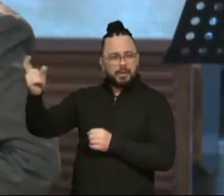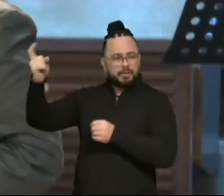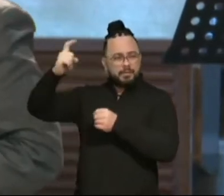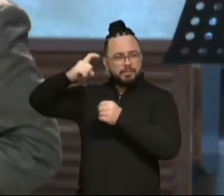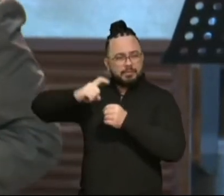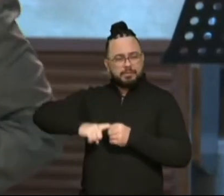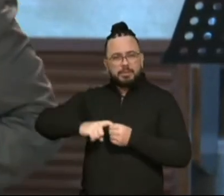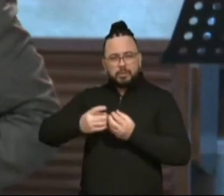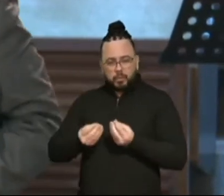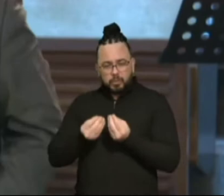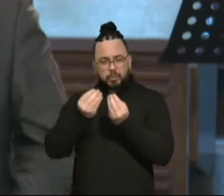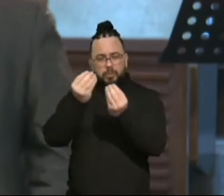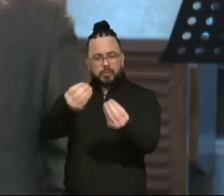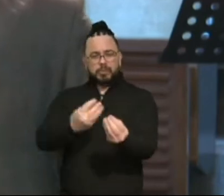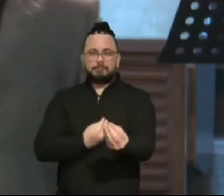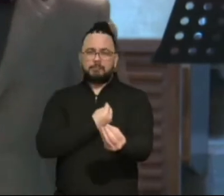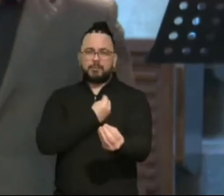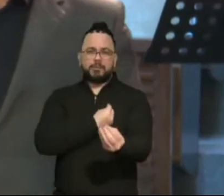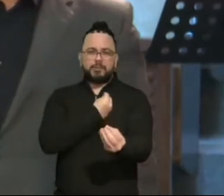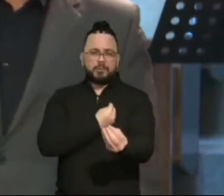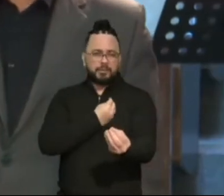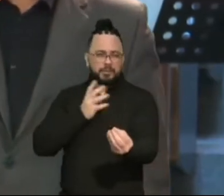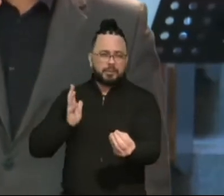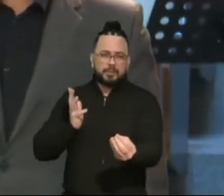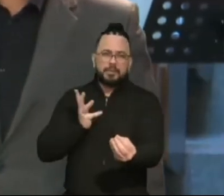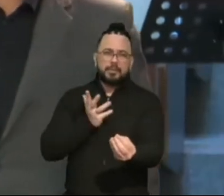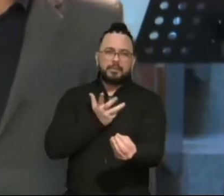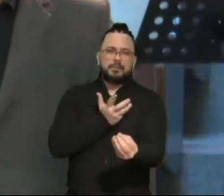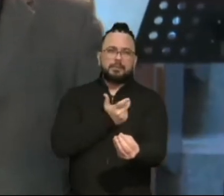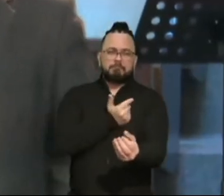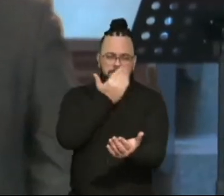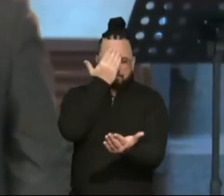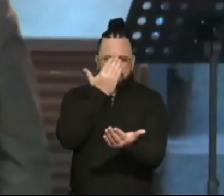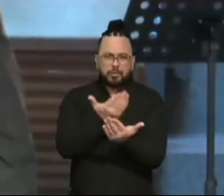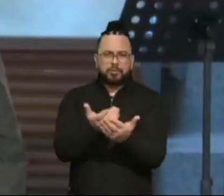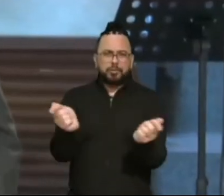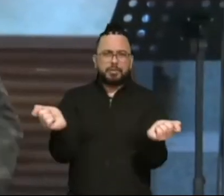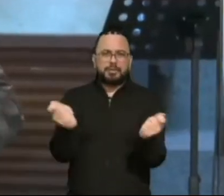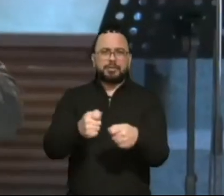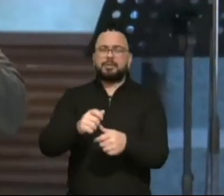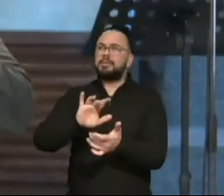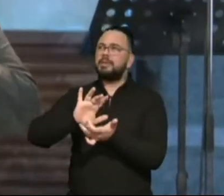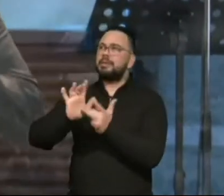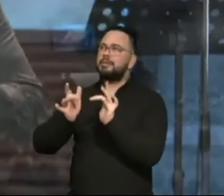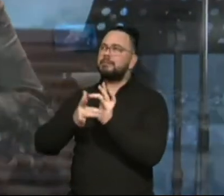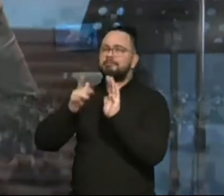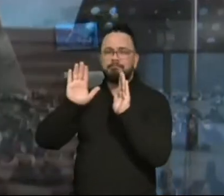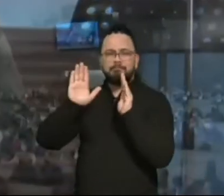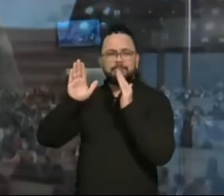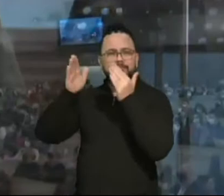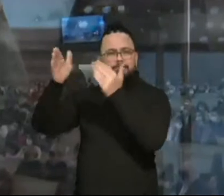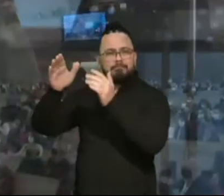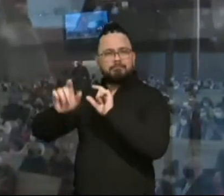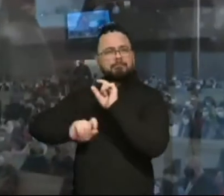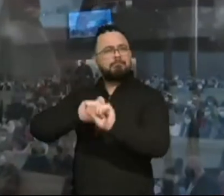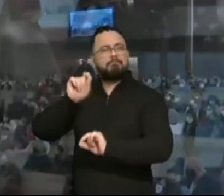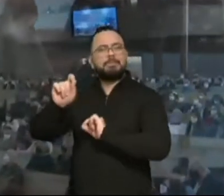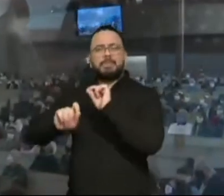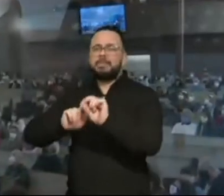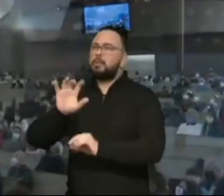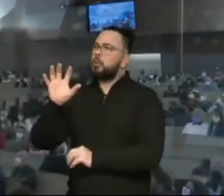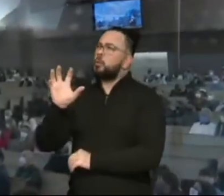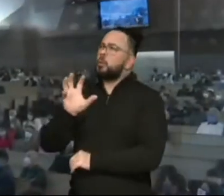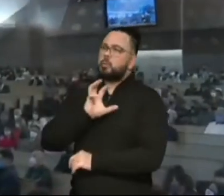eterna a quem nele apenas crê? Que amor é